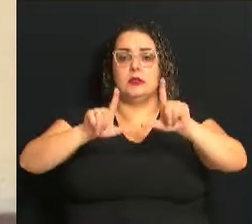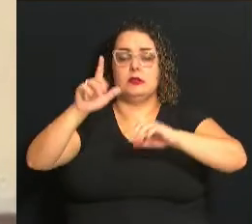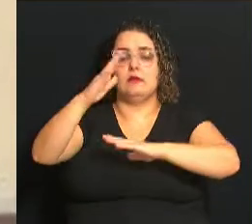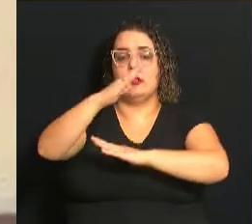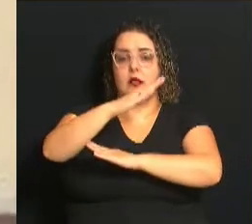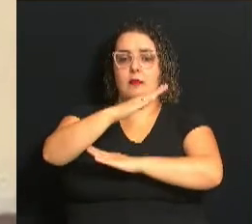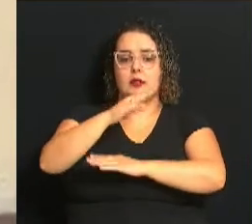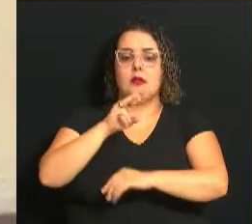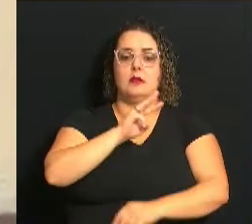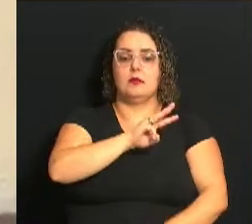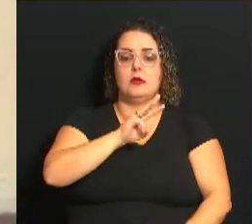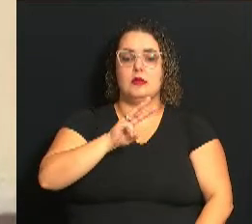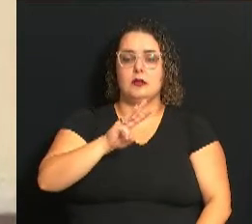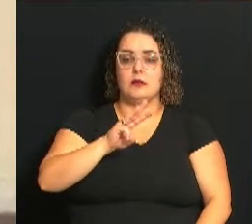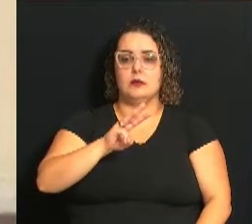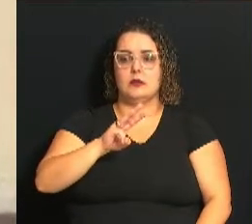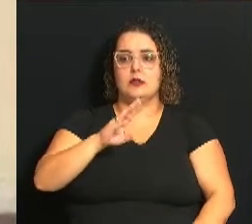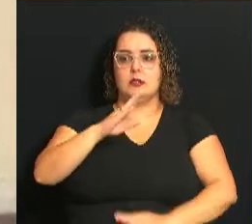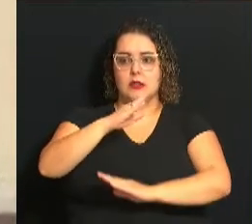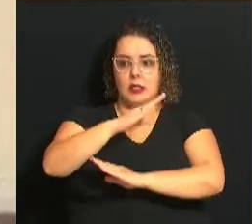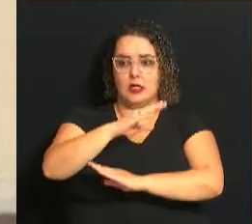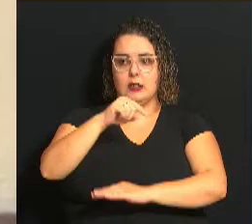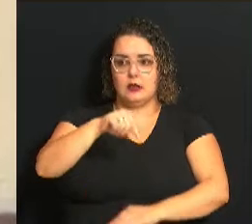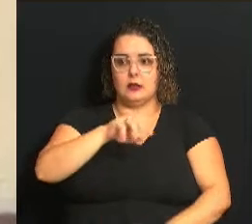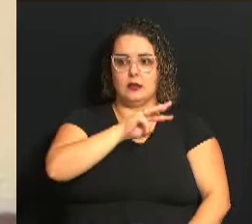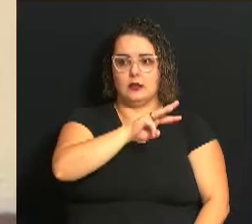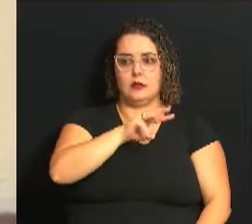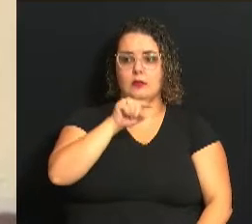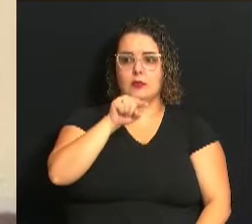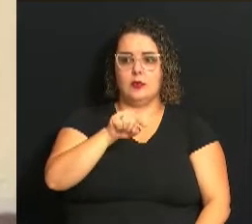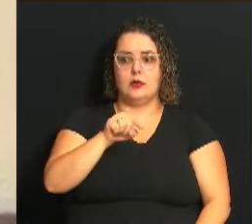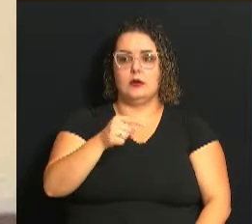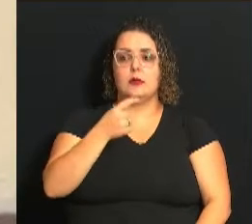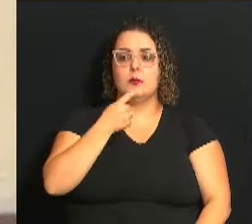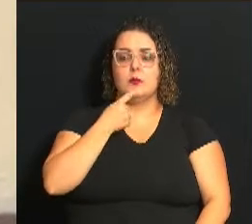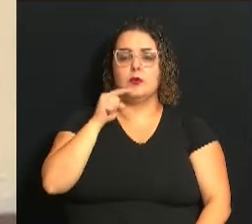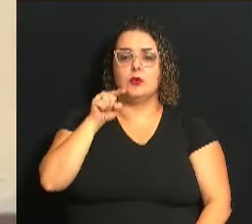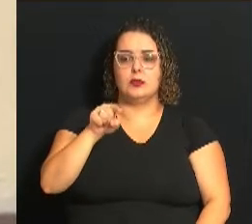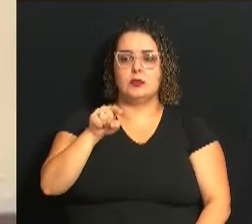no site da Câmara Municipal aqui, que é o